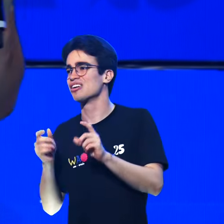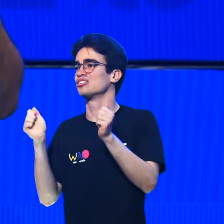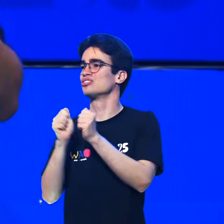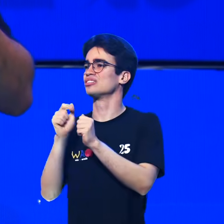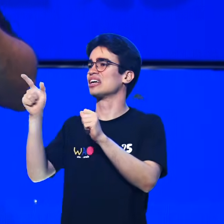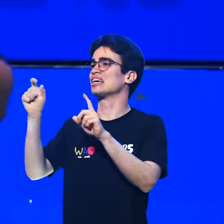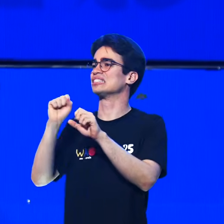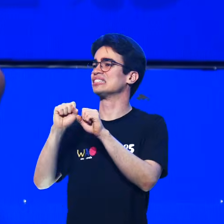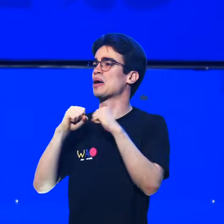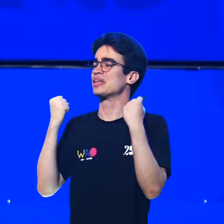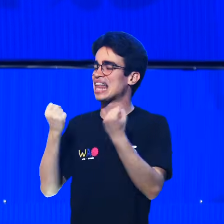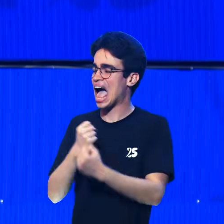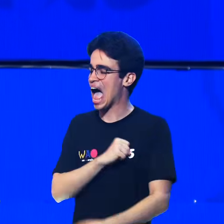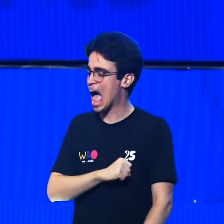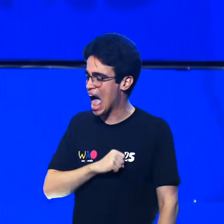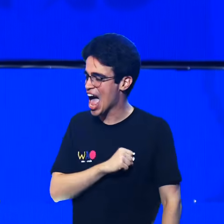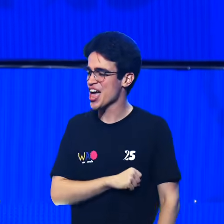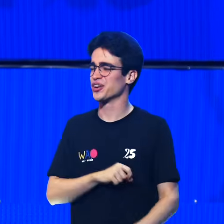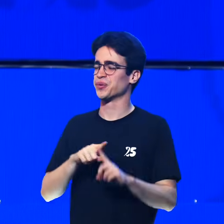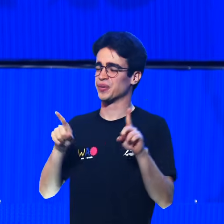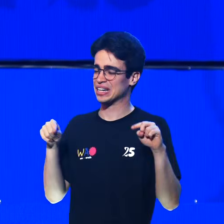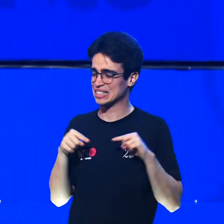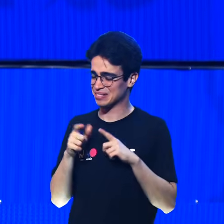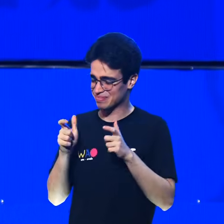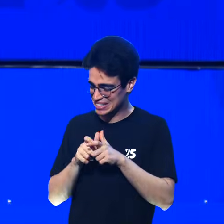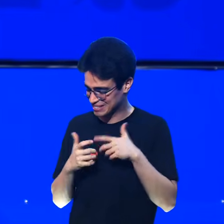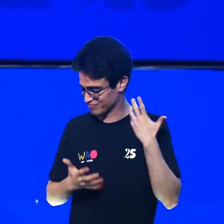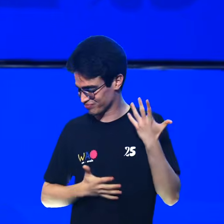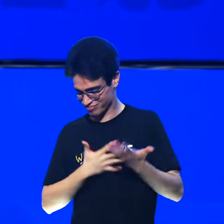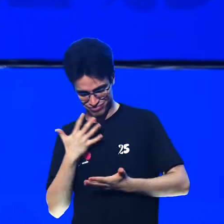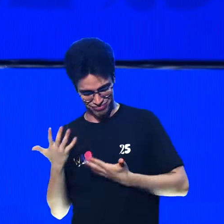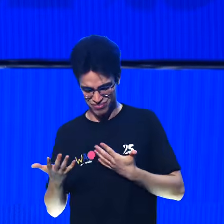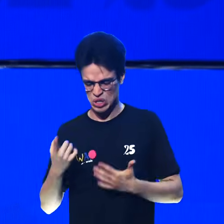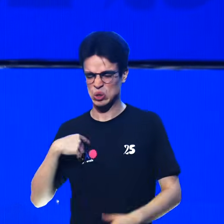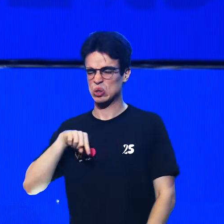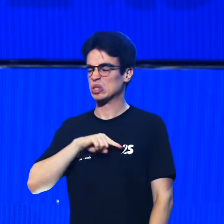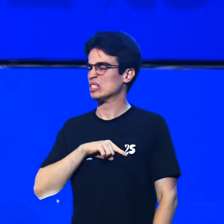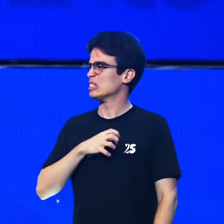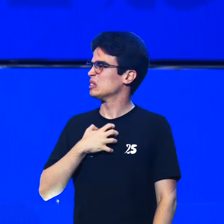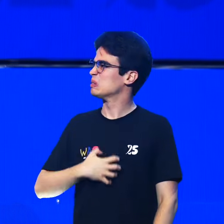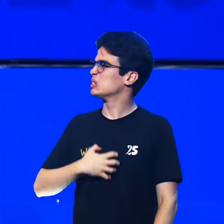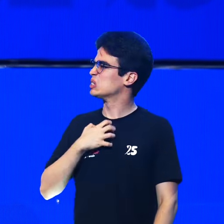Eu sabia que não ia dar. Nos ofendemos com Deus.